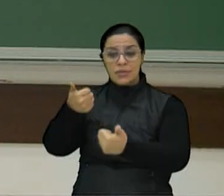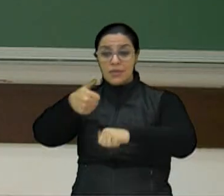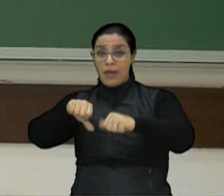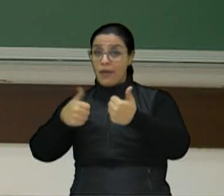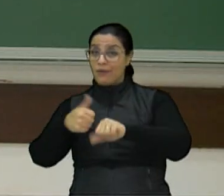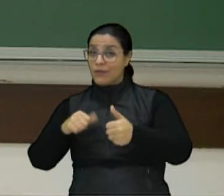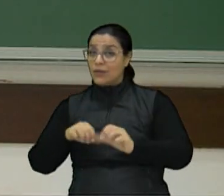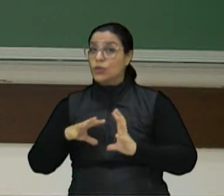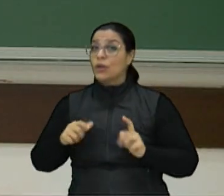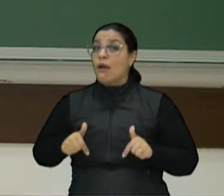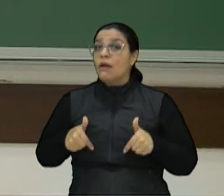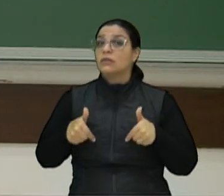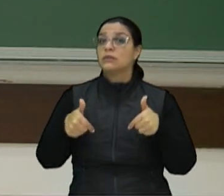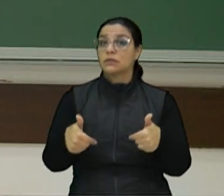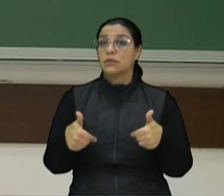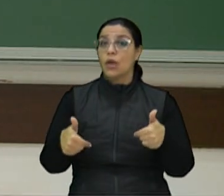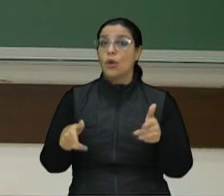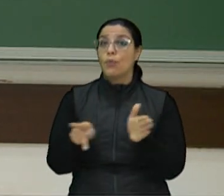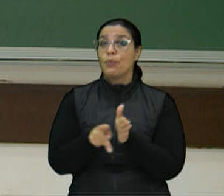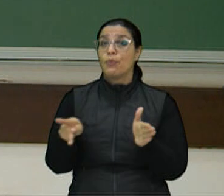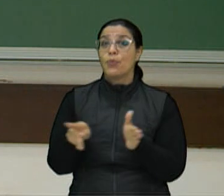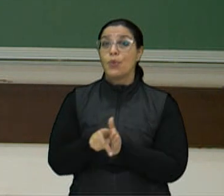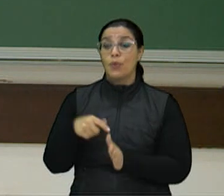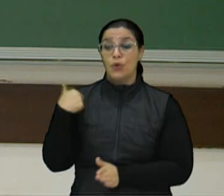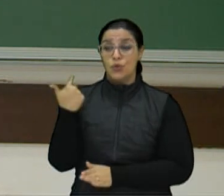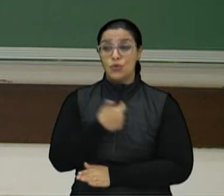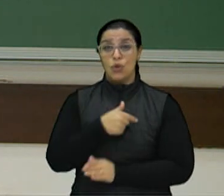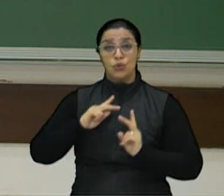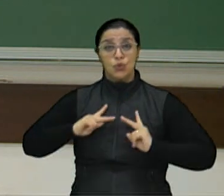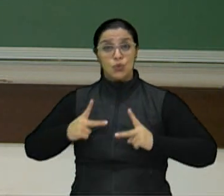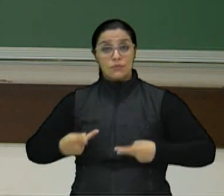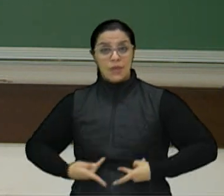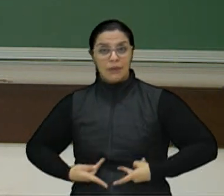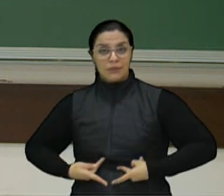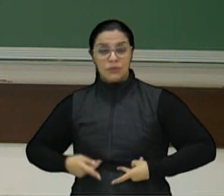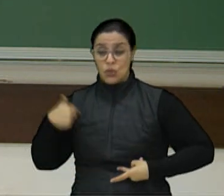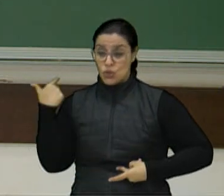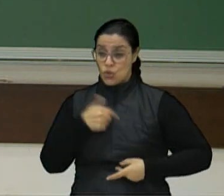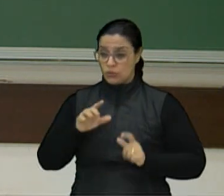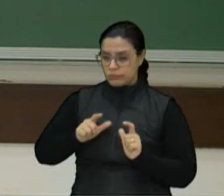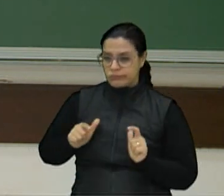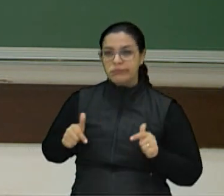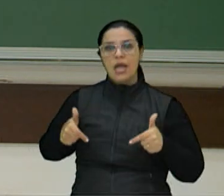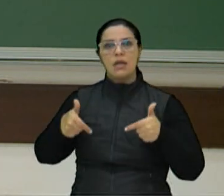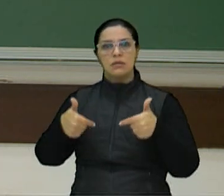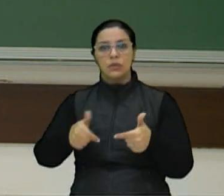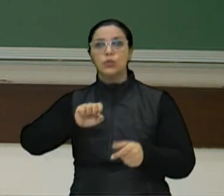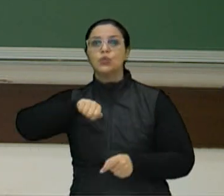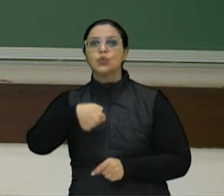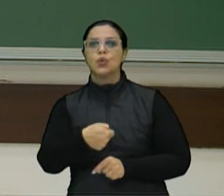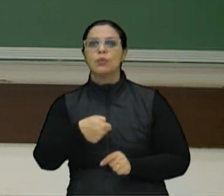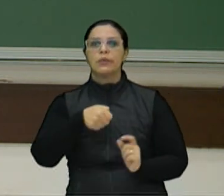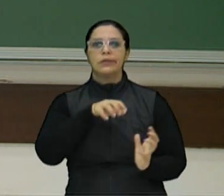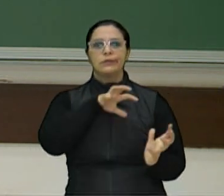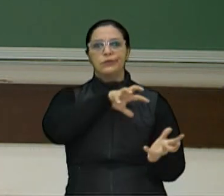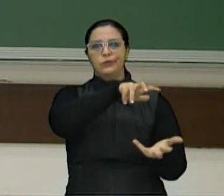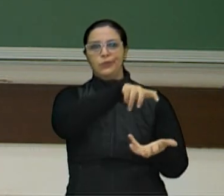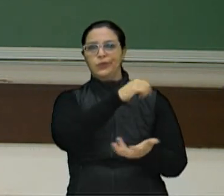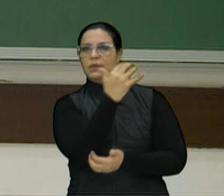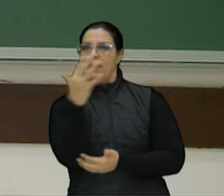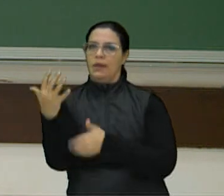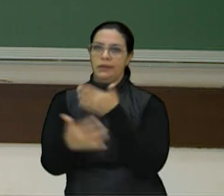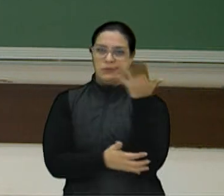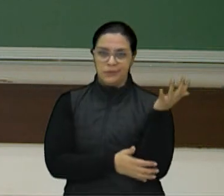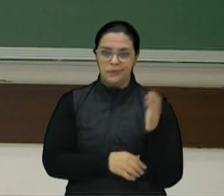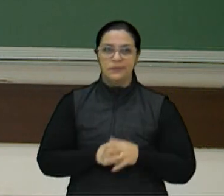avaliando a ação antrópica, a ação do ser humano sobre o quê? A natureza.